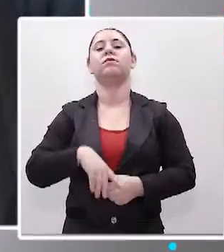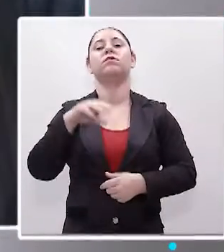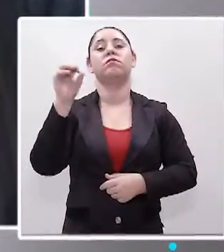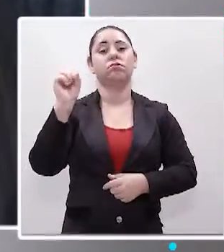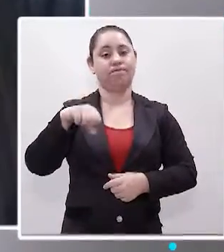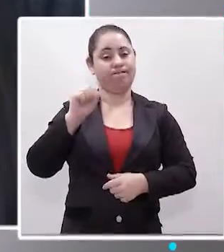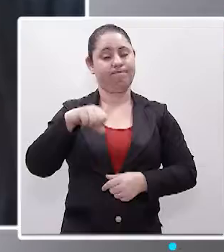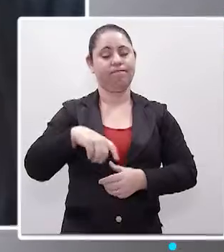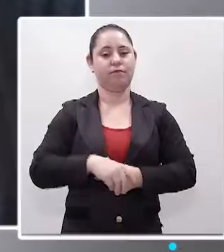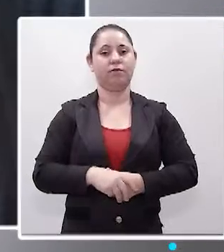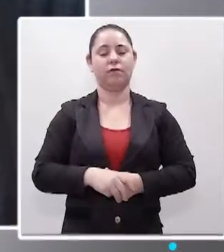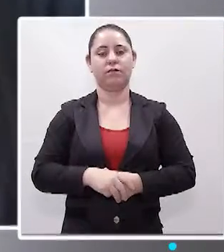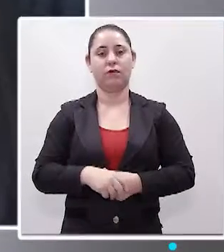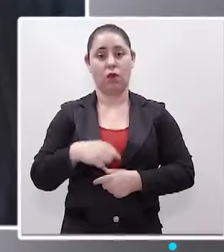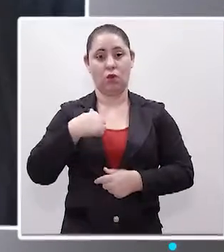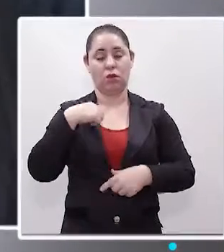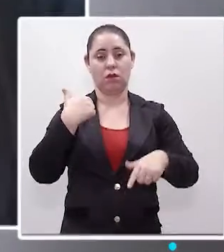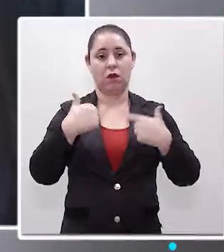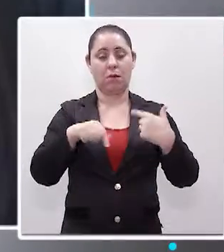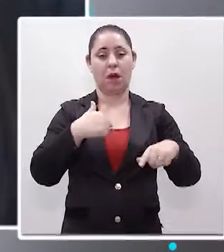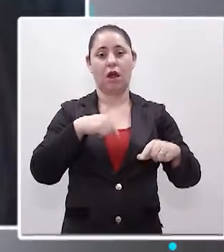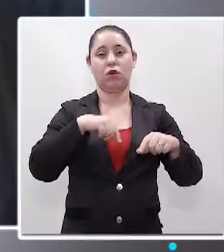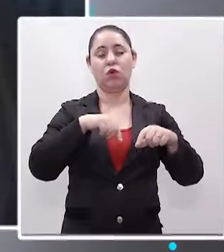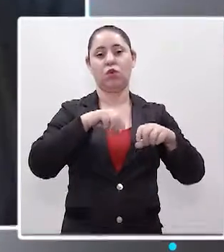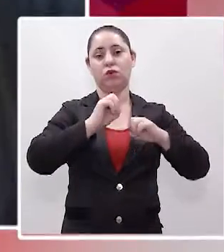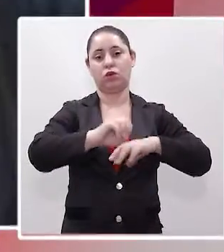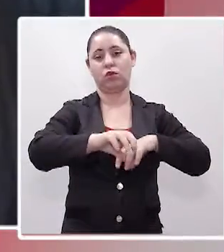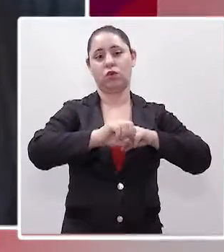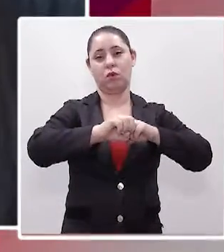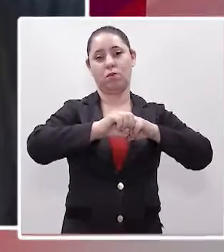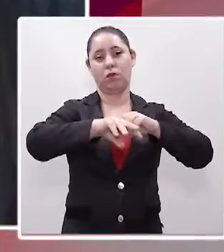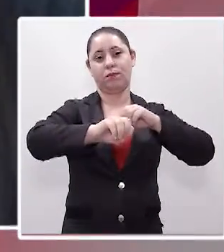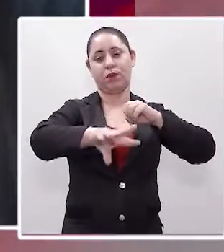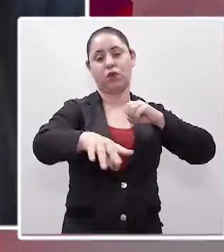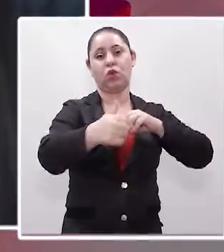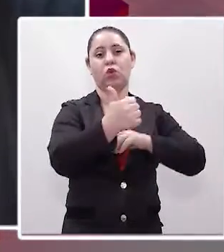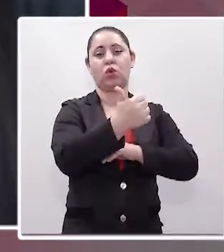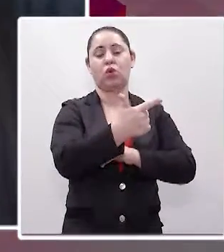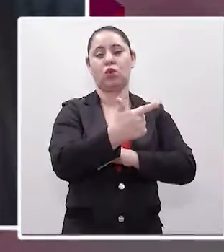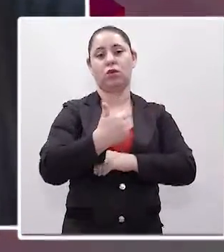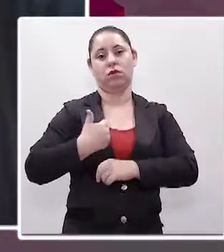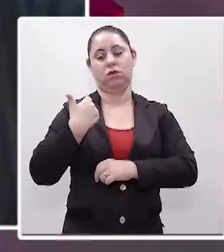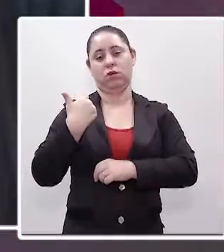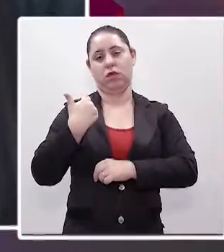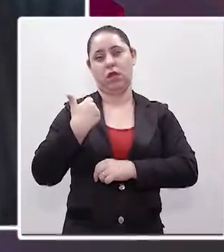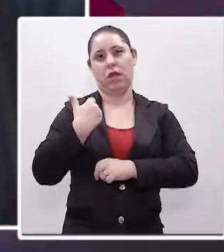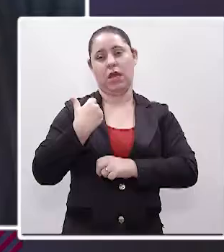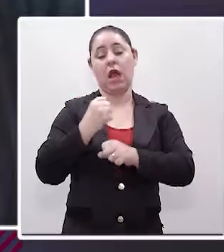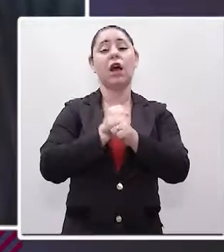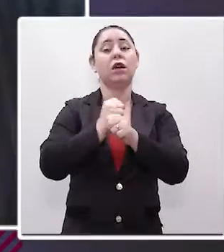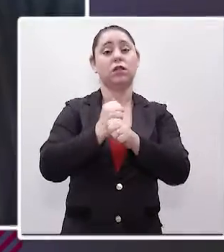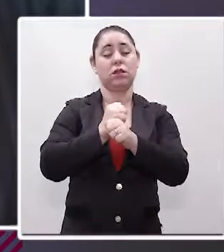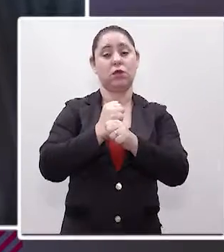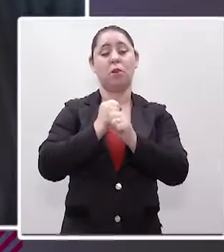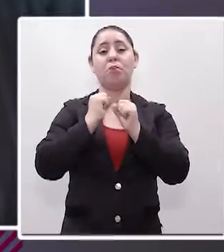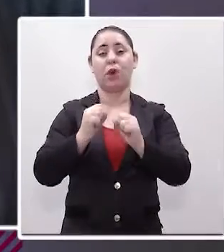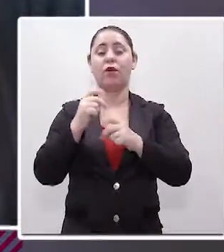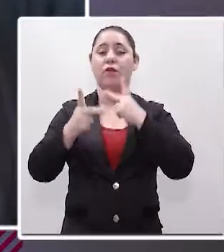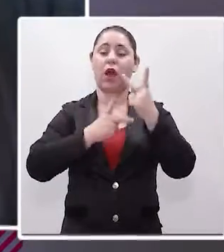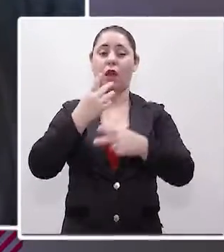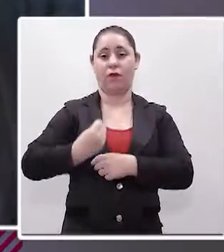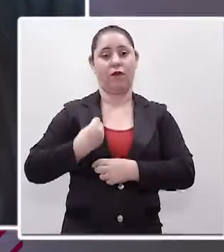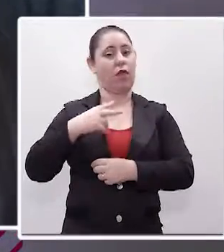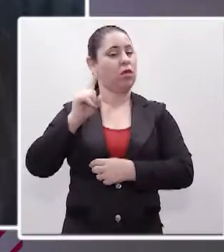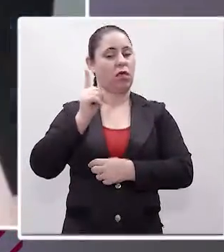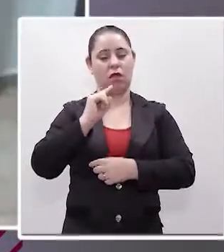totalmente distinto. Sim, eu trabalho com educação à distância há 12 anos e posso dizer que o que a